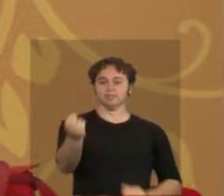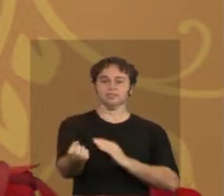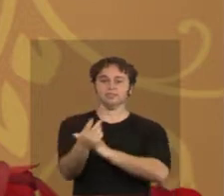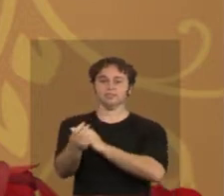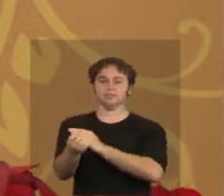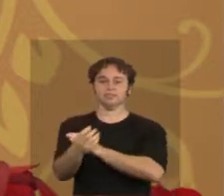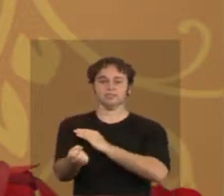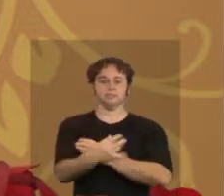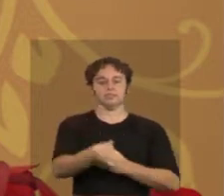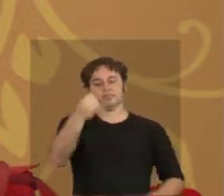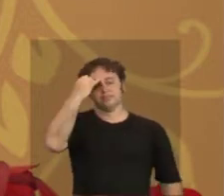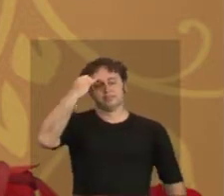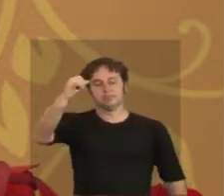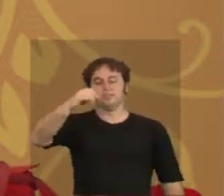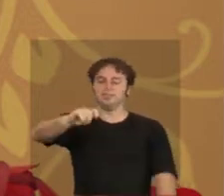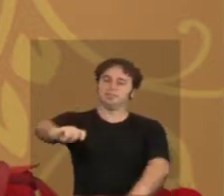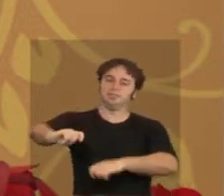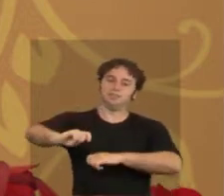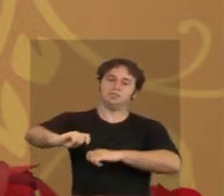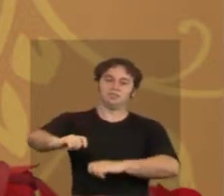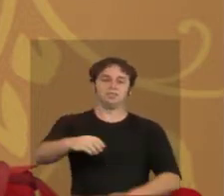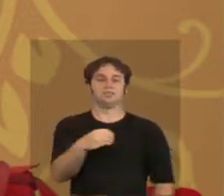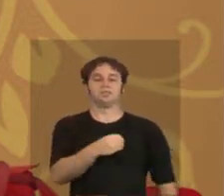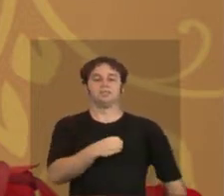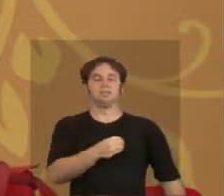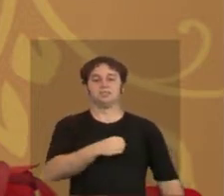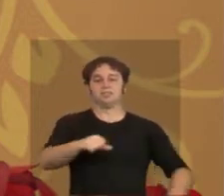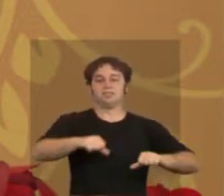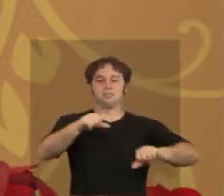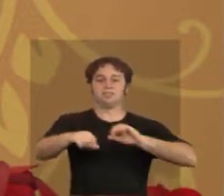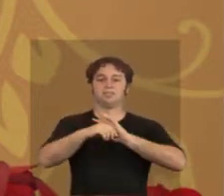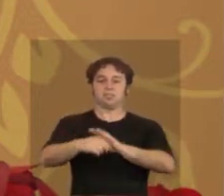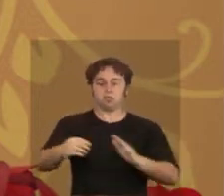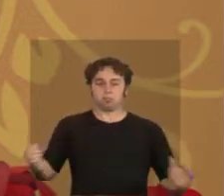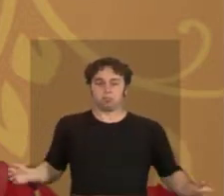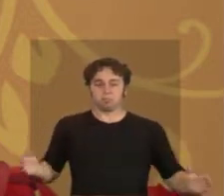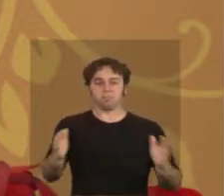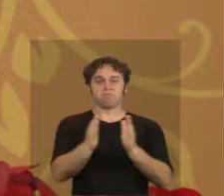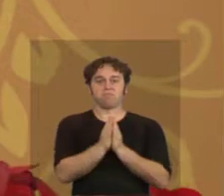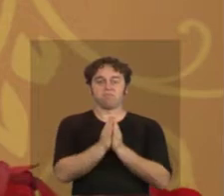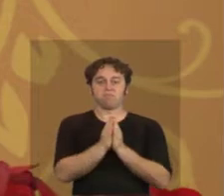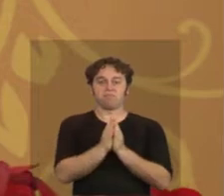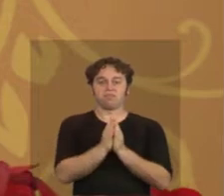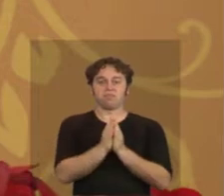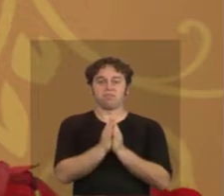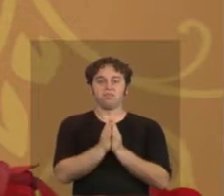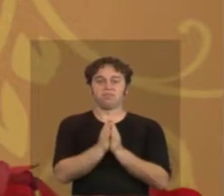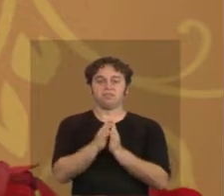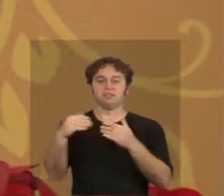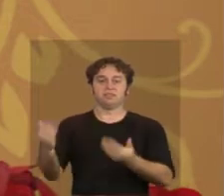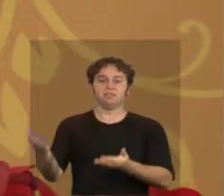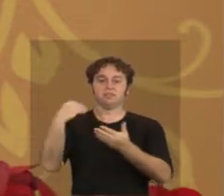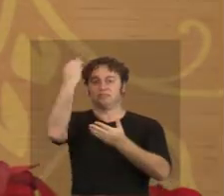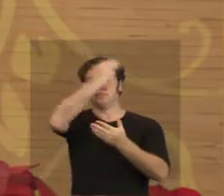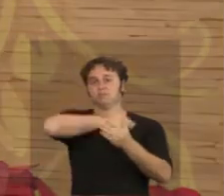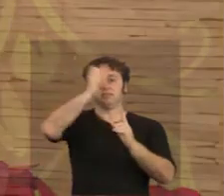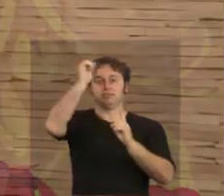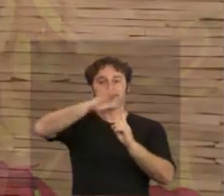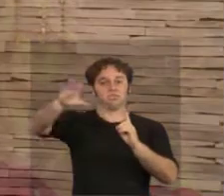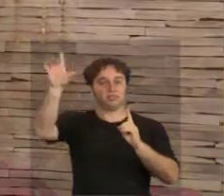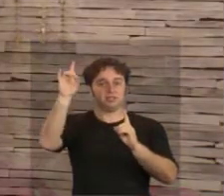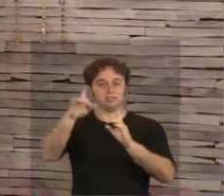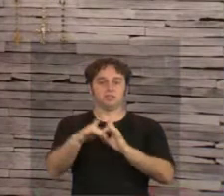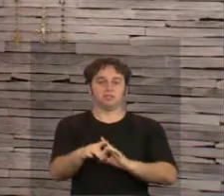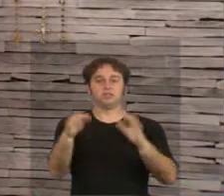como nós perdoamos a quem nos tem ofendido. E não nos deixeis cair em tentação, mas livrai-nos do mal. Amém. Ave